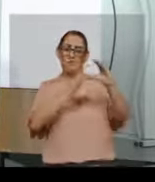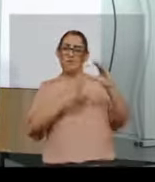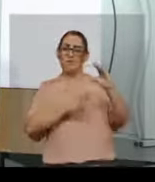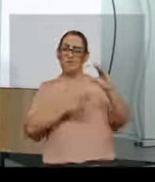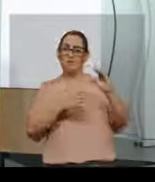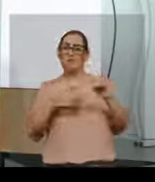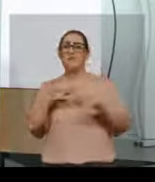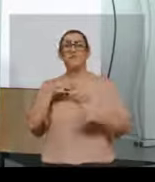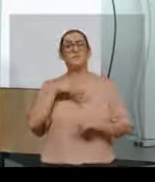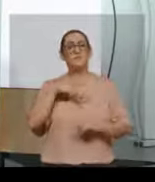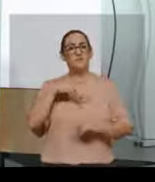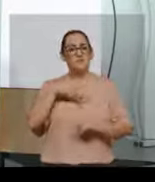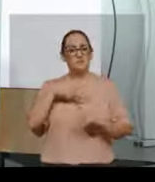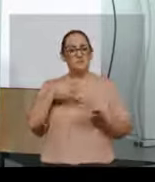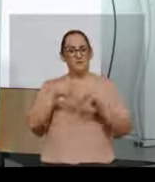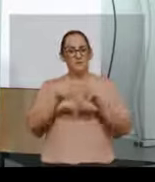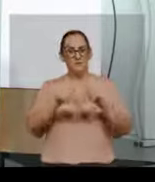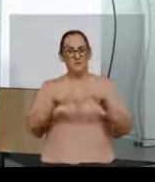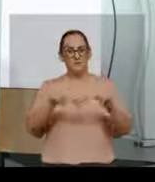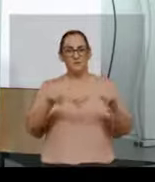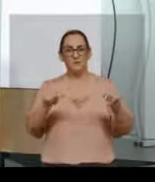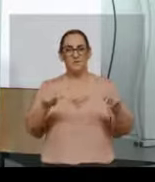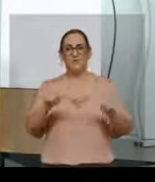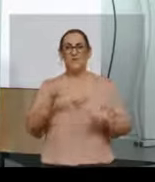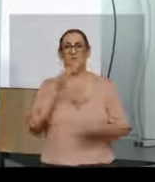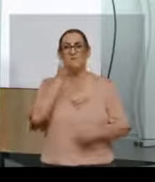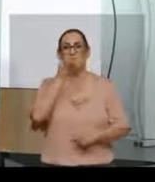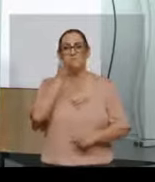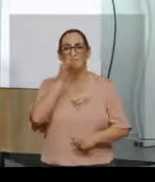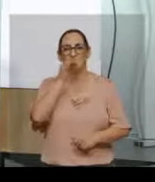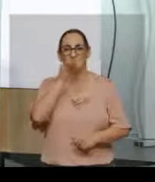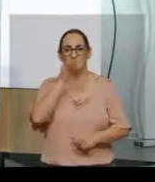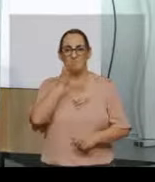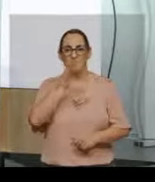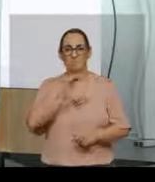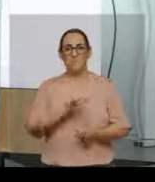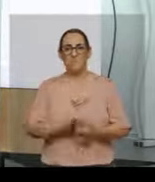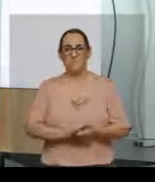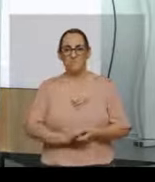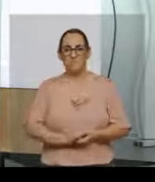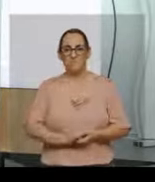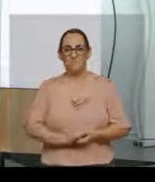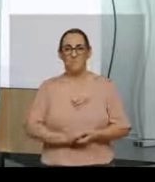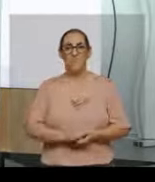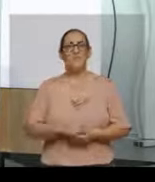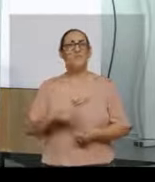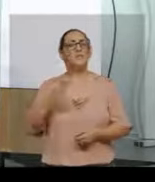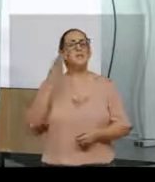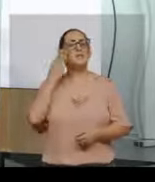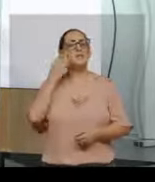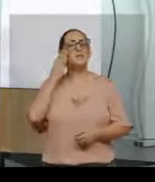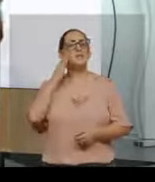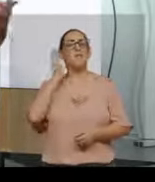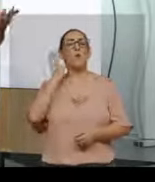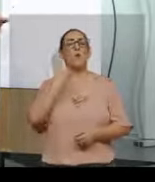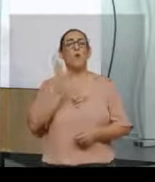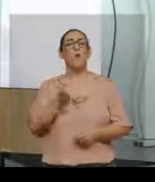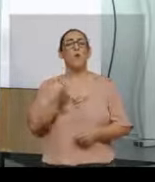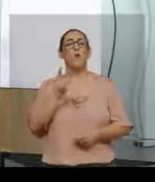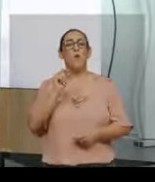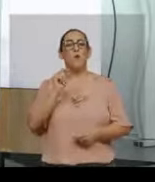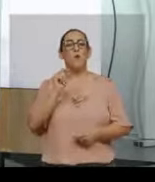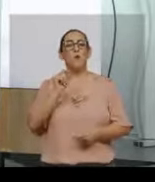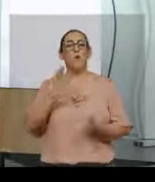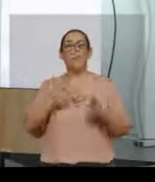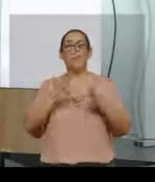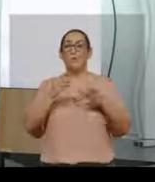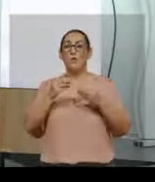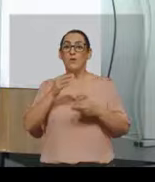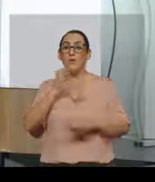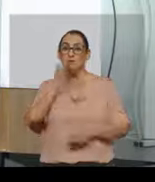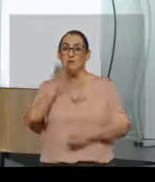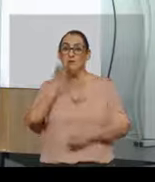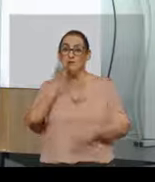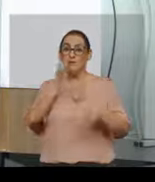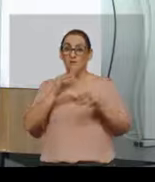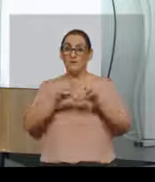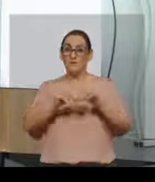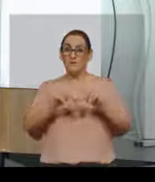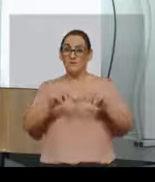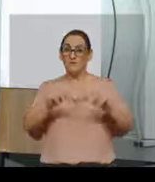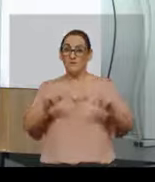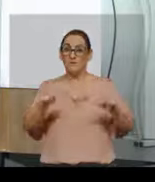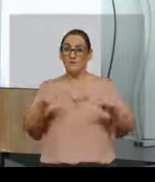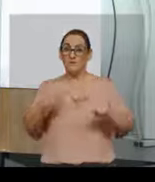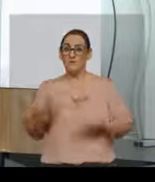terrestres. Então, nós sabemos que as plantas terrestres, que nós conhecemos hoje,